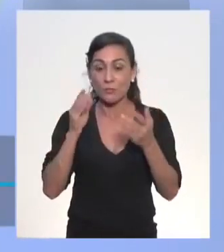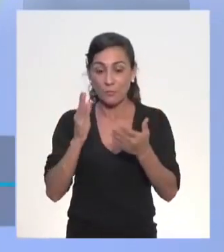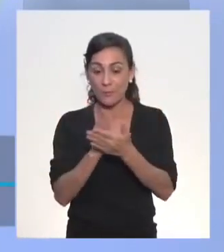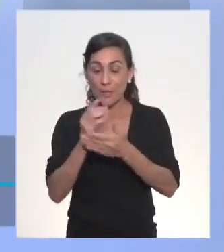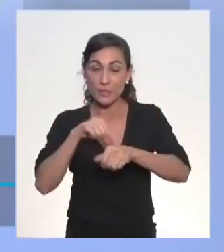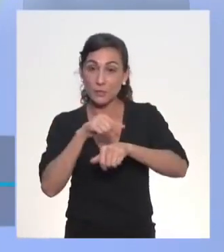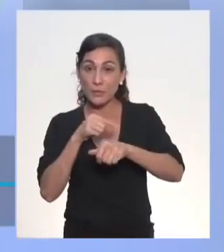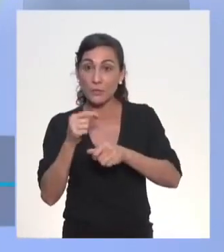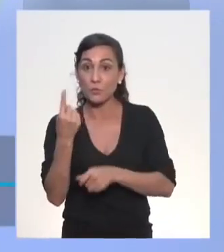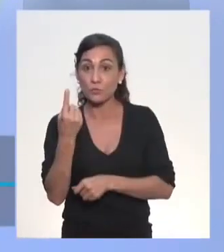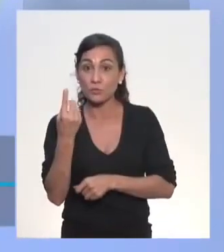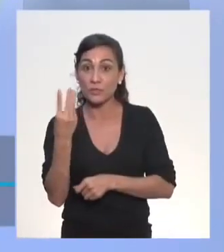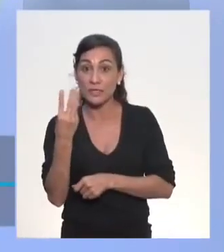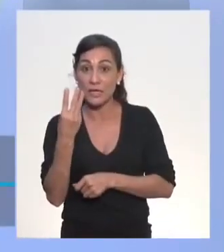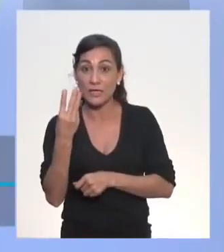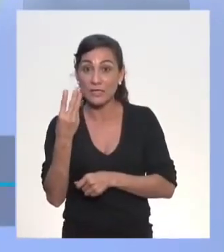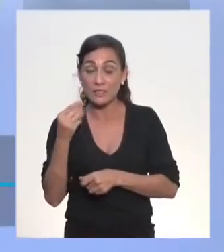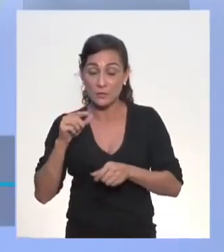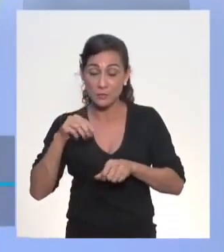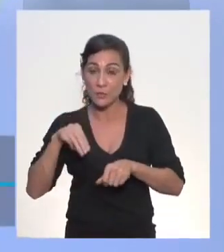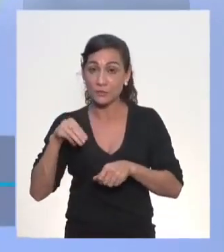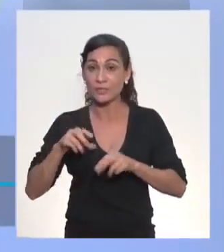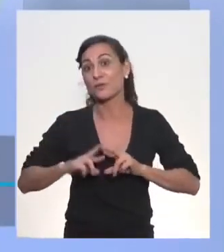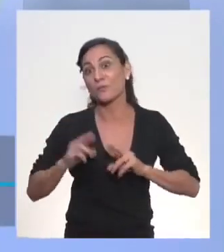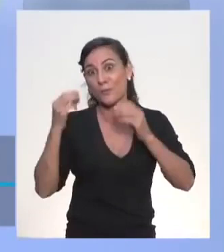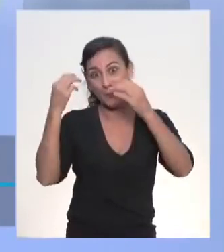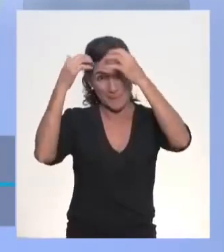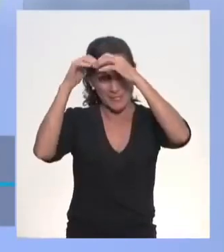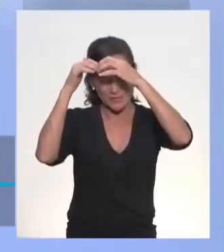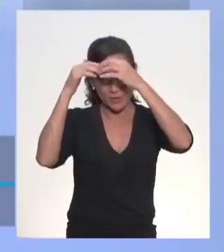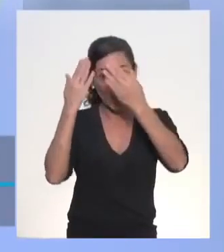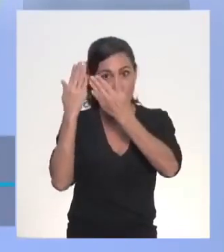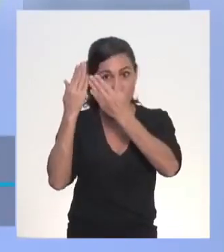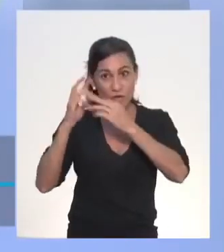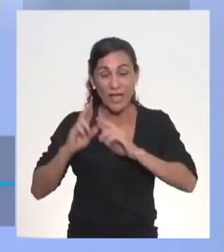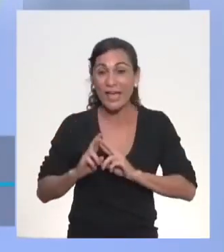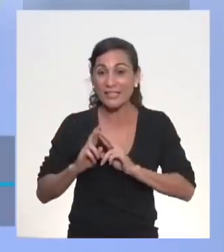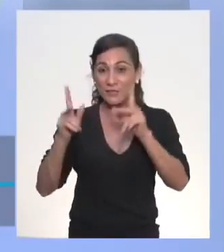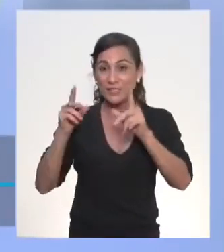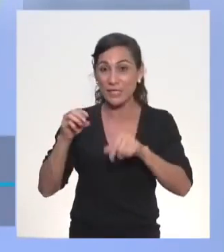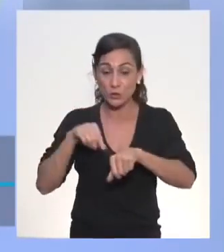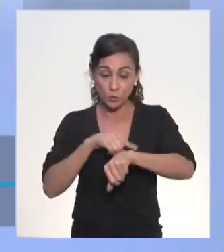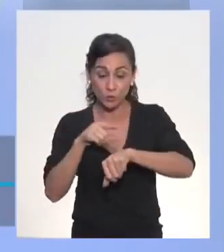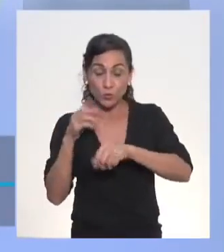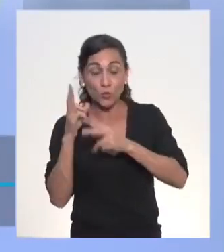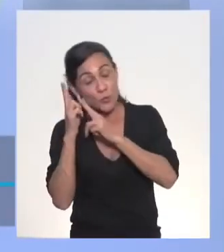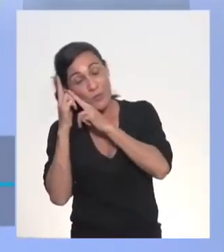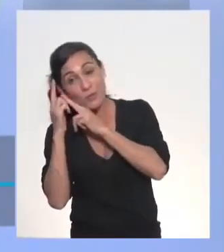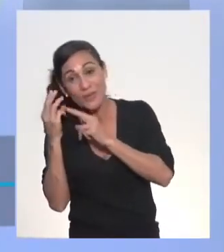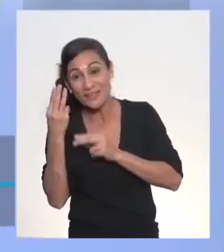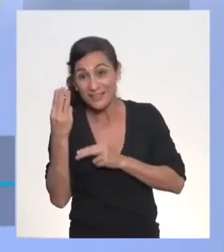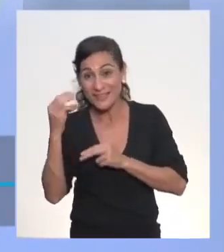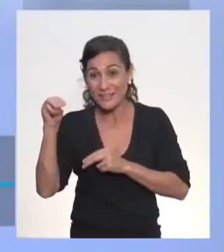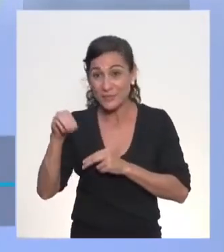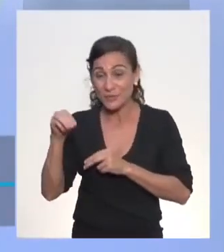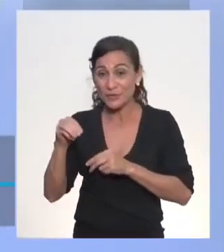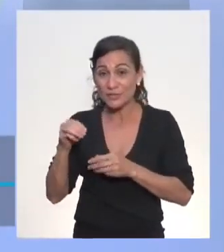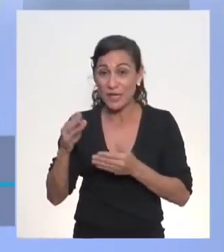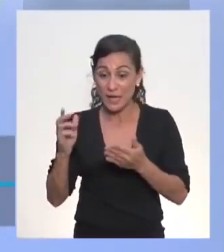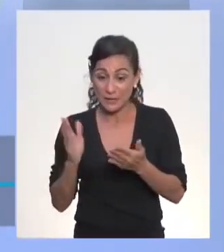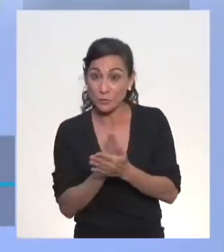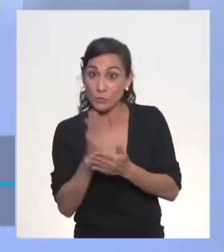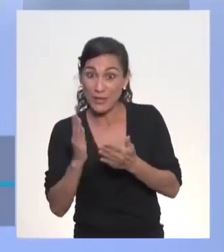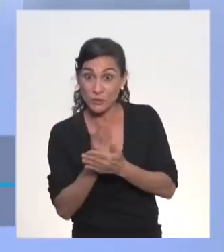tempo psicológico, ele é outra coisa. Ela dormiu apenas 2, 3 minutos. Só que no livro passaram-se